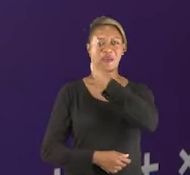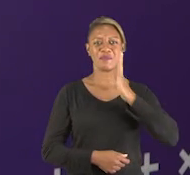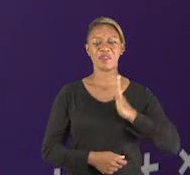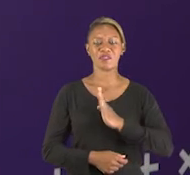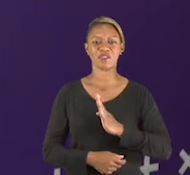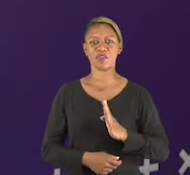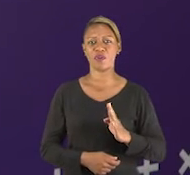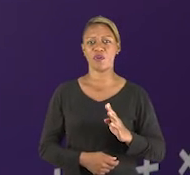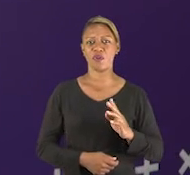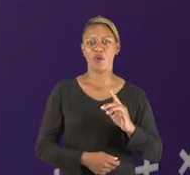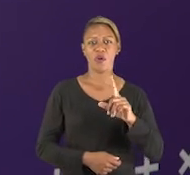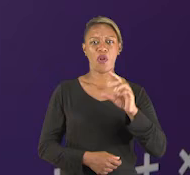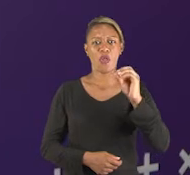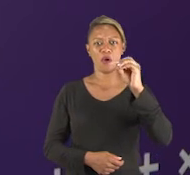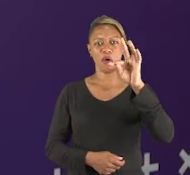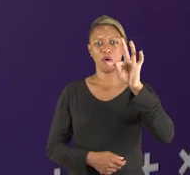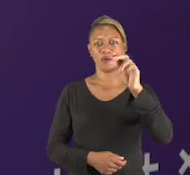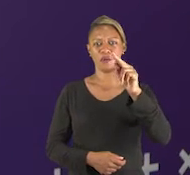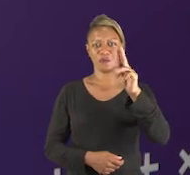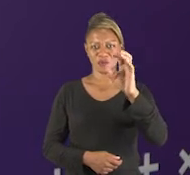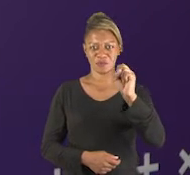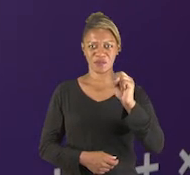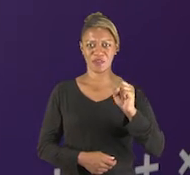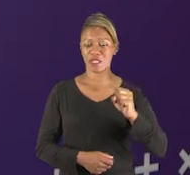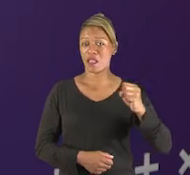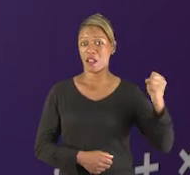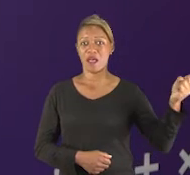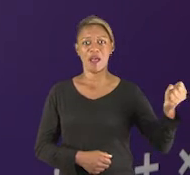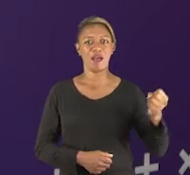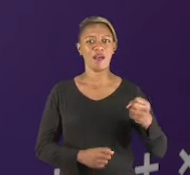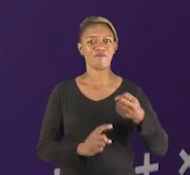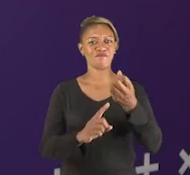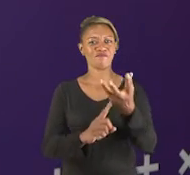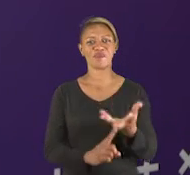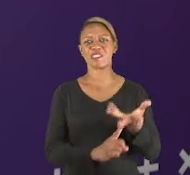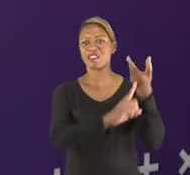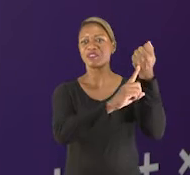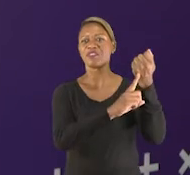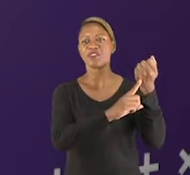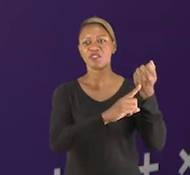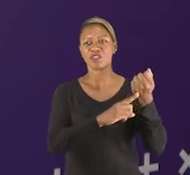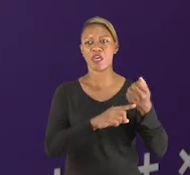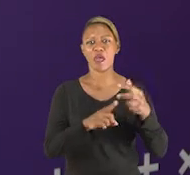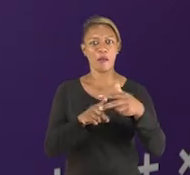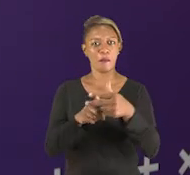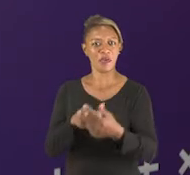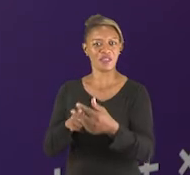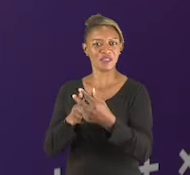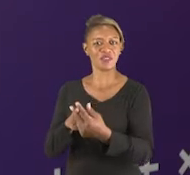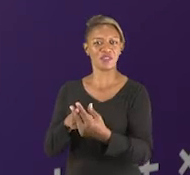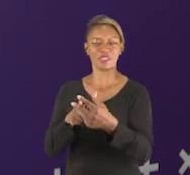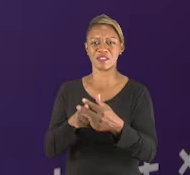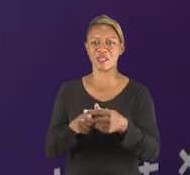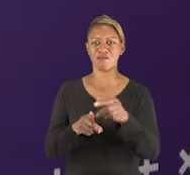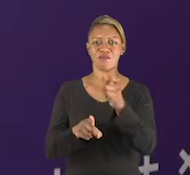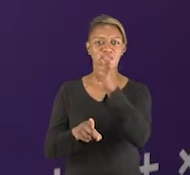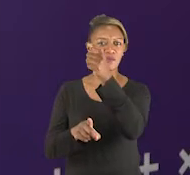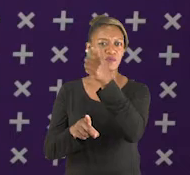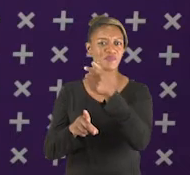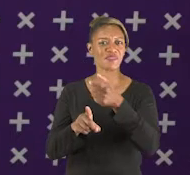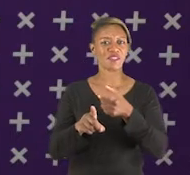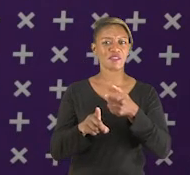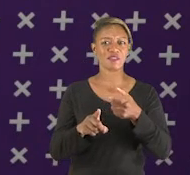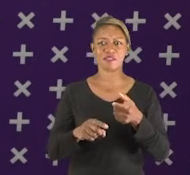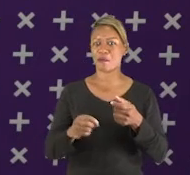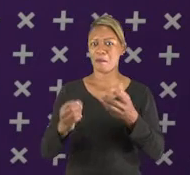todos para eles a criatividade é a melhor ferramenta para solucionar necessidades de negócio seja muito